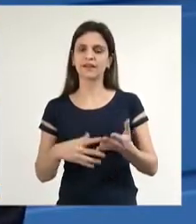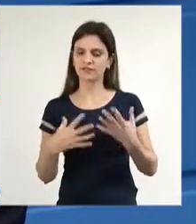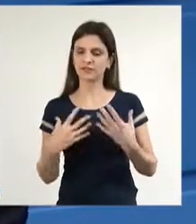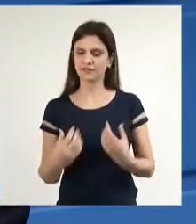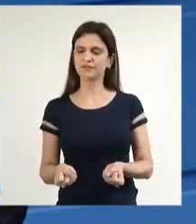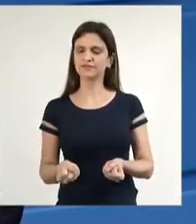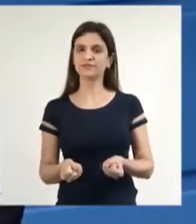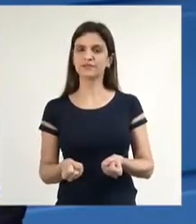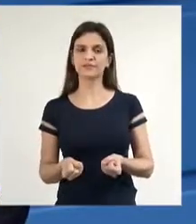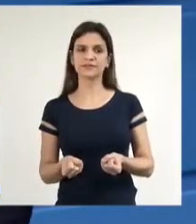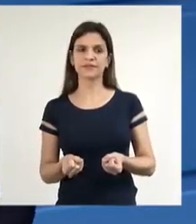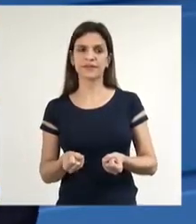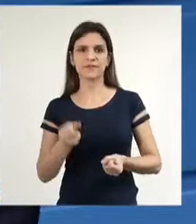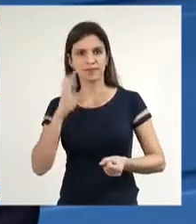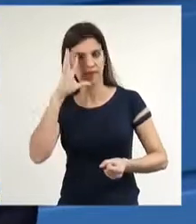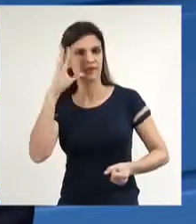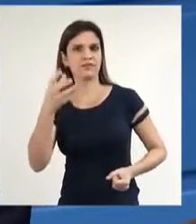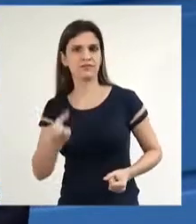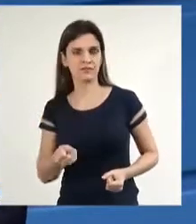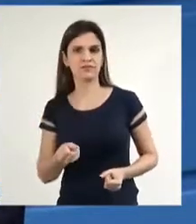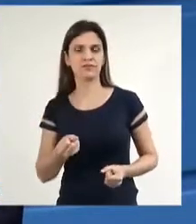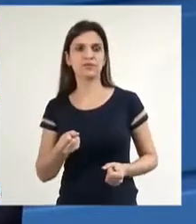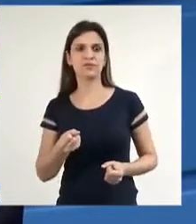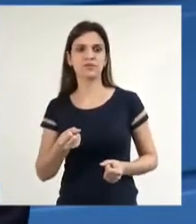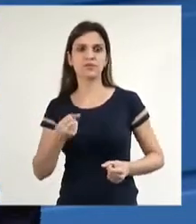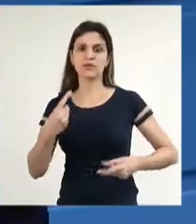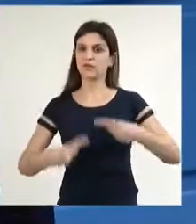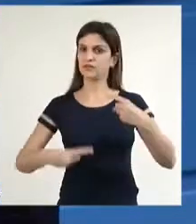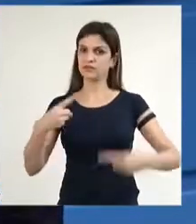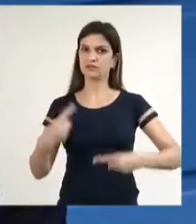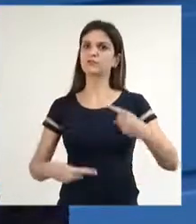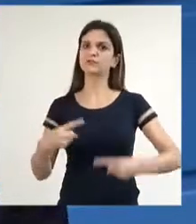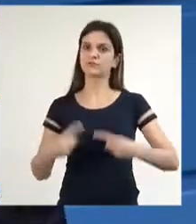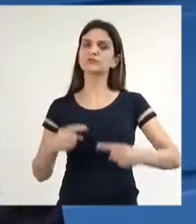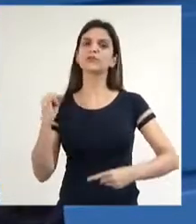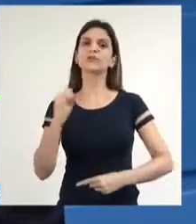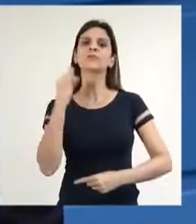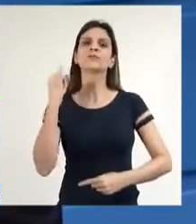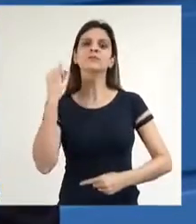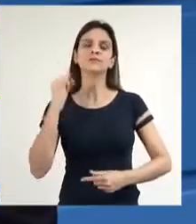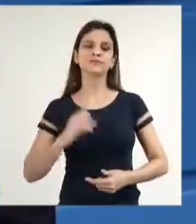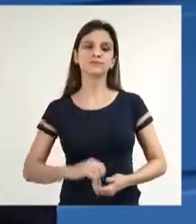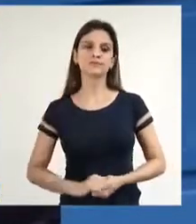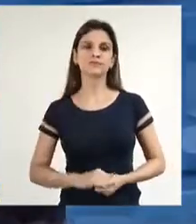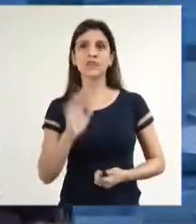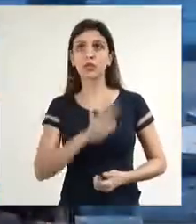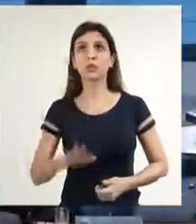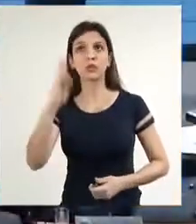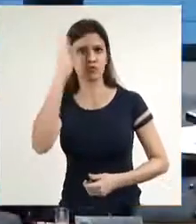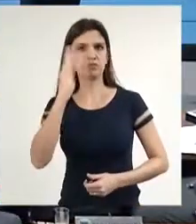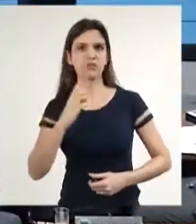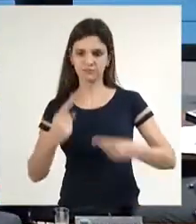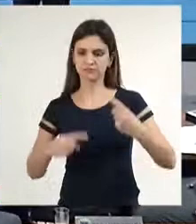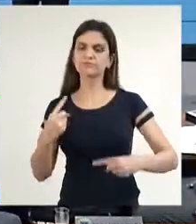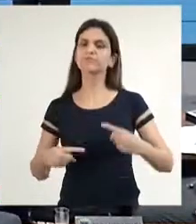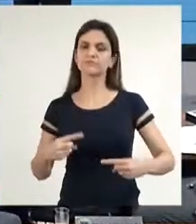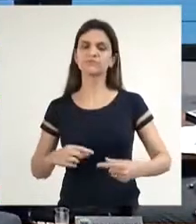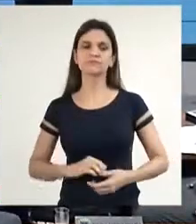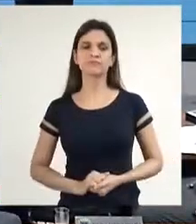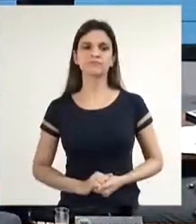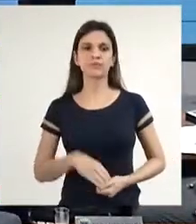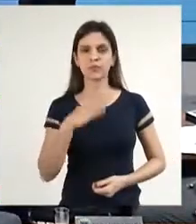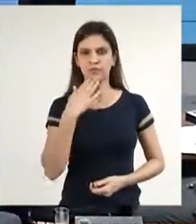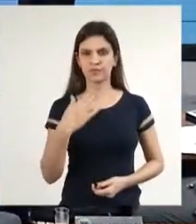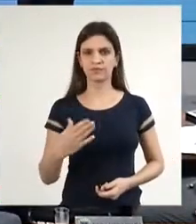uma questão importante que está sendo discutido em todo o Brasil. Pedindo